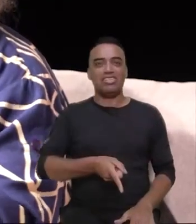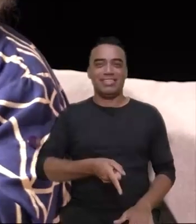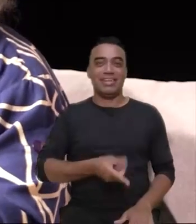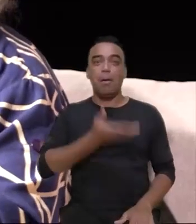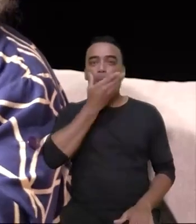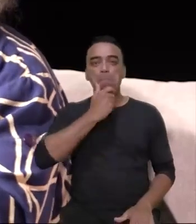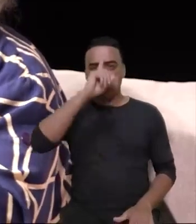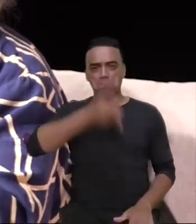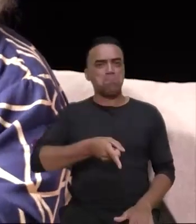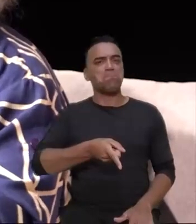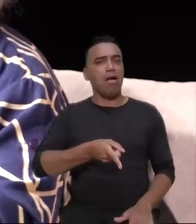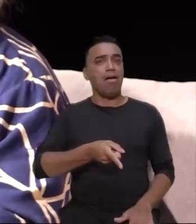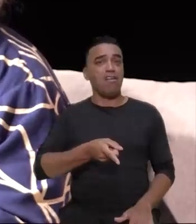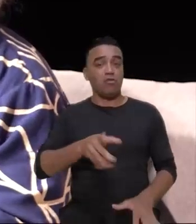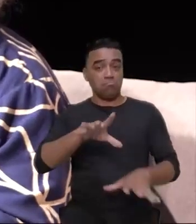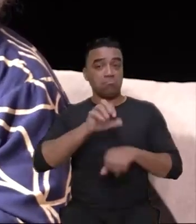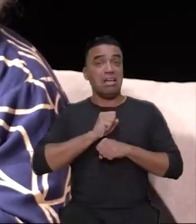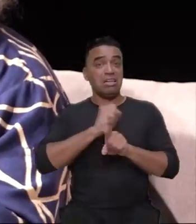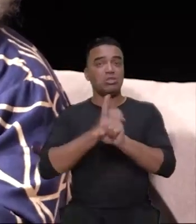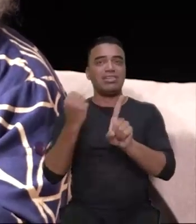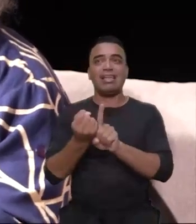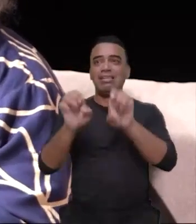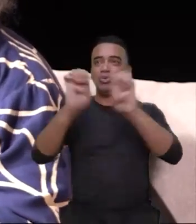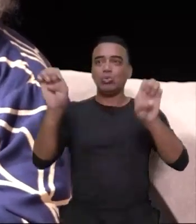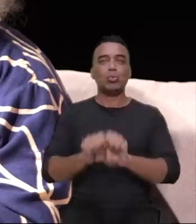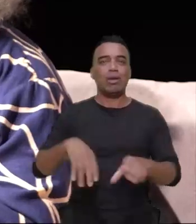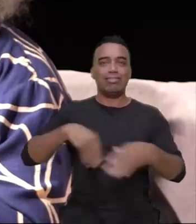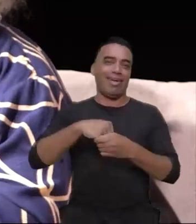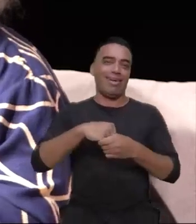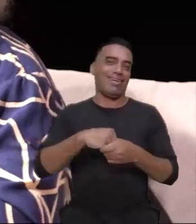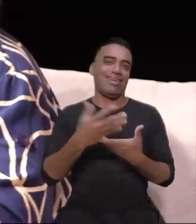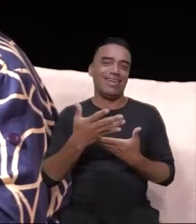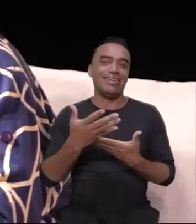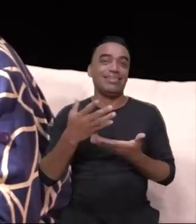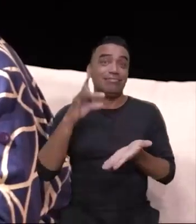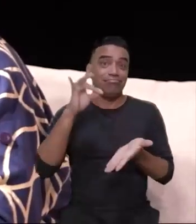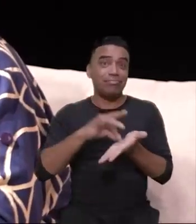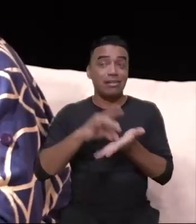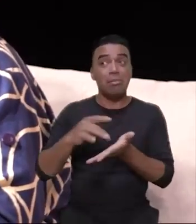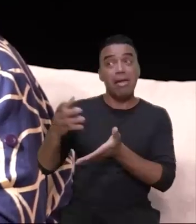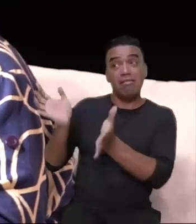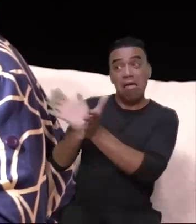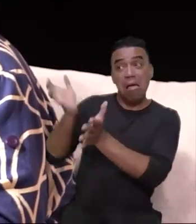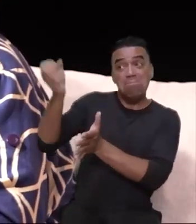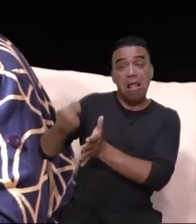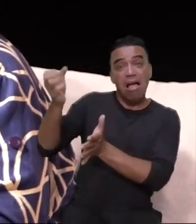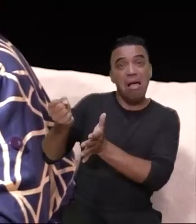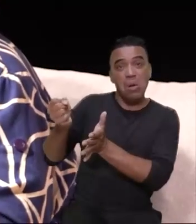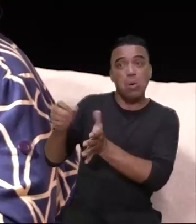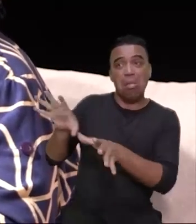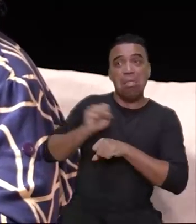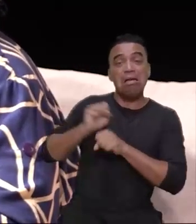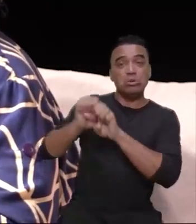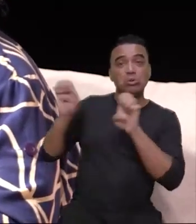Porque o machismo ele foi impregnado de tal forma, como, de certa forma, a branquitude também, porque